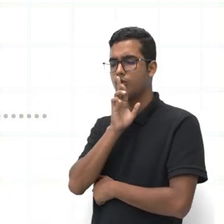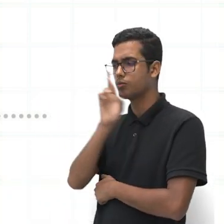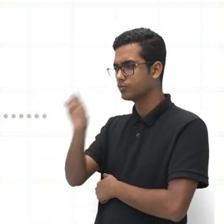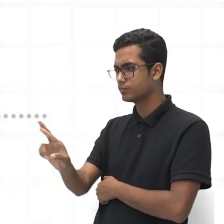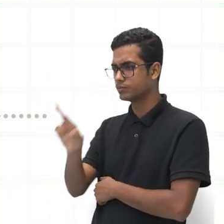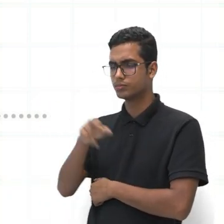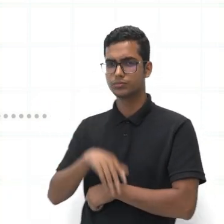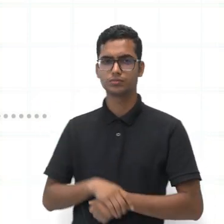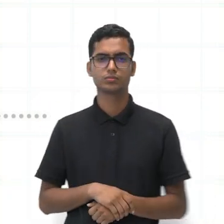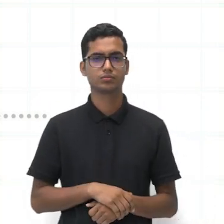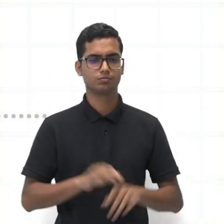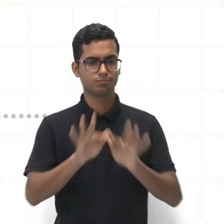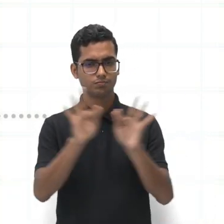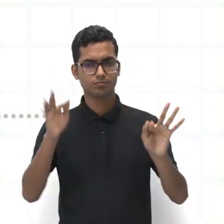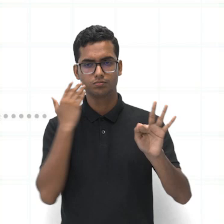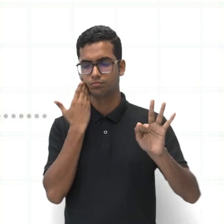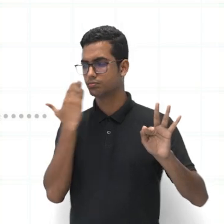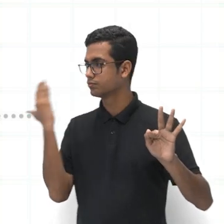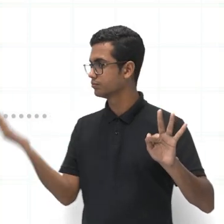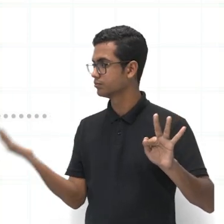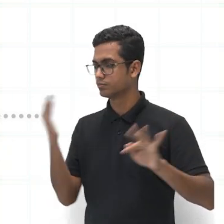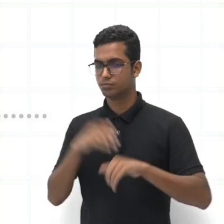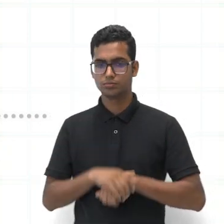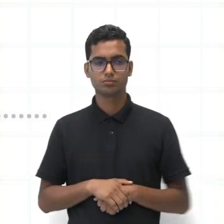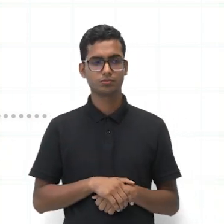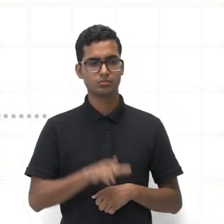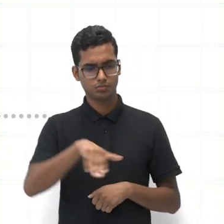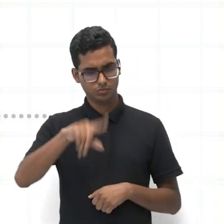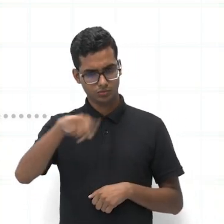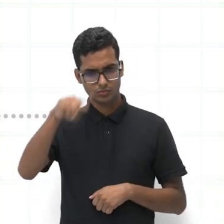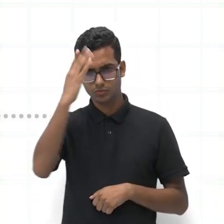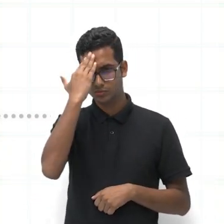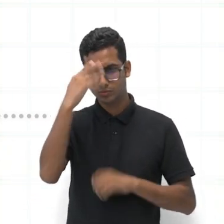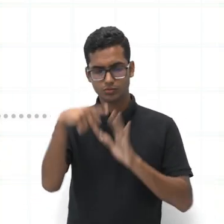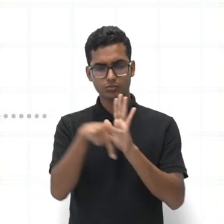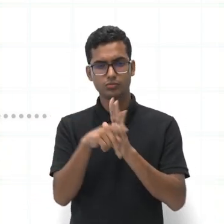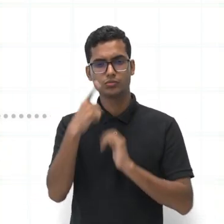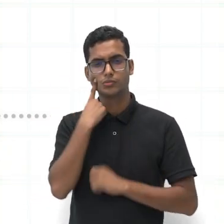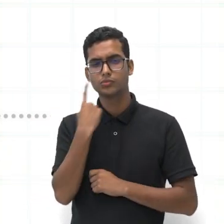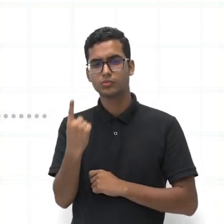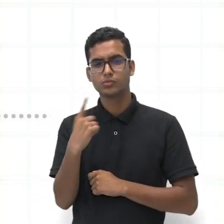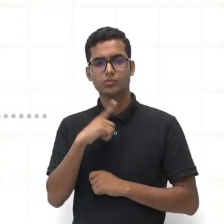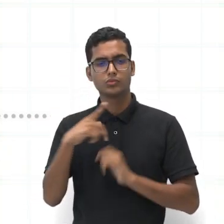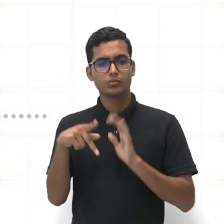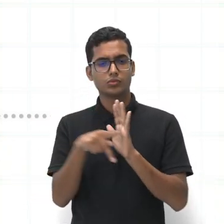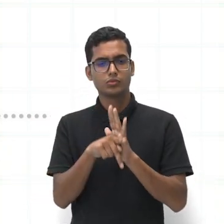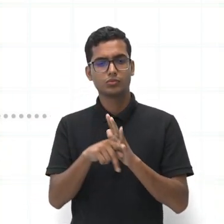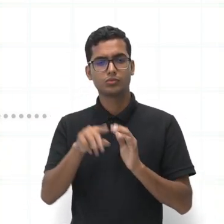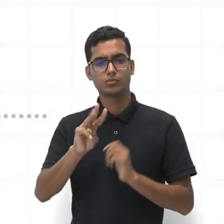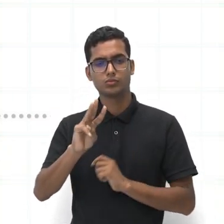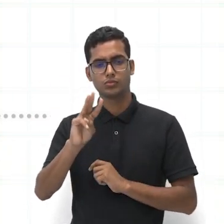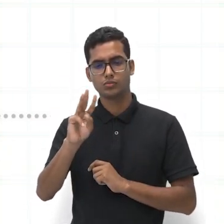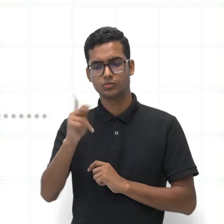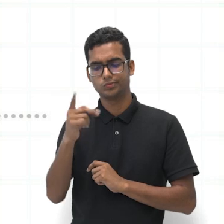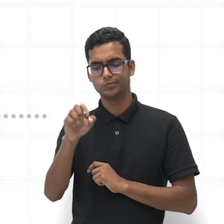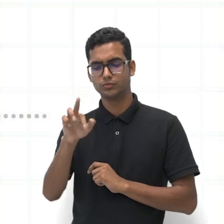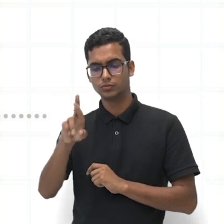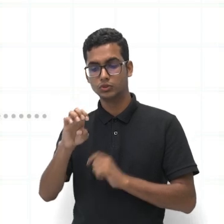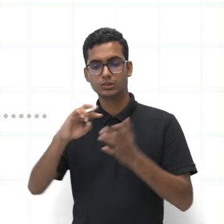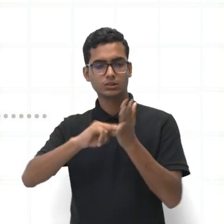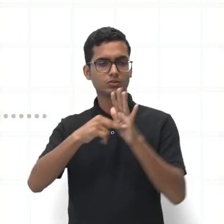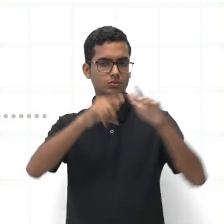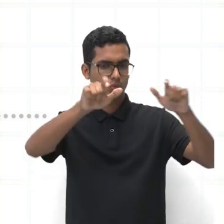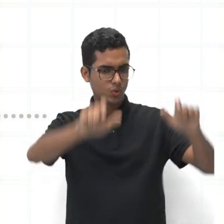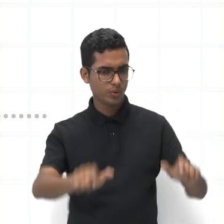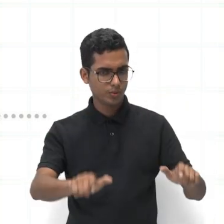live? Where does she live? Onde? Você sabe que where significa onde, né? Where does She